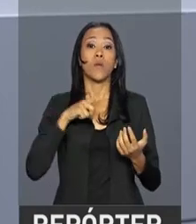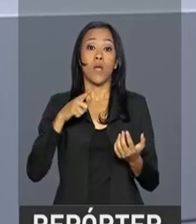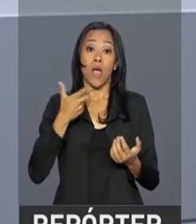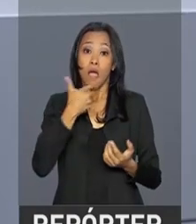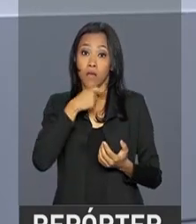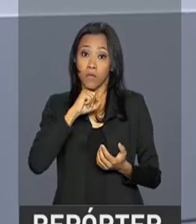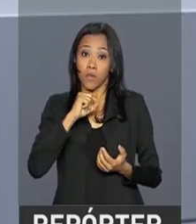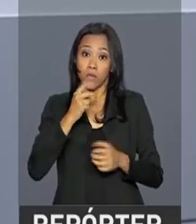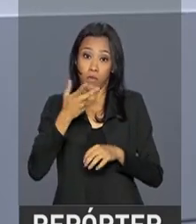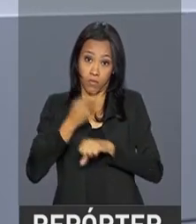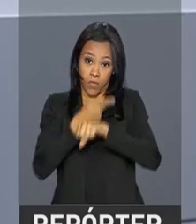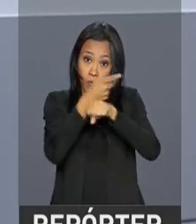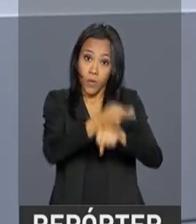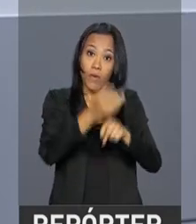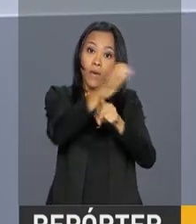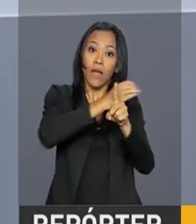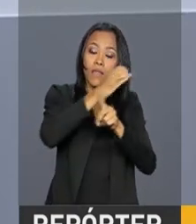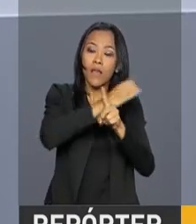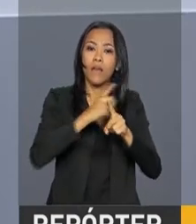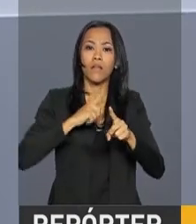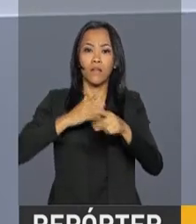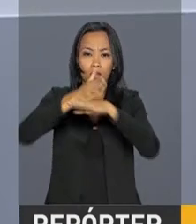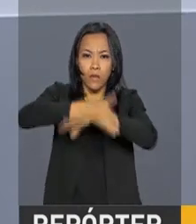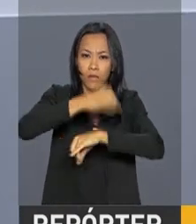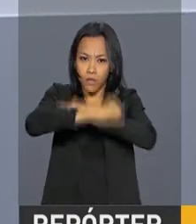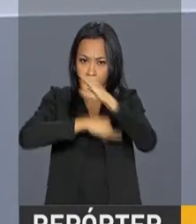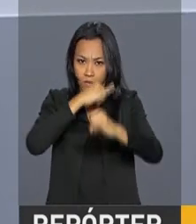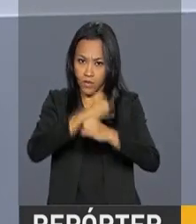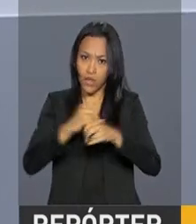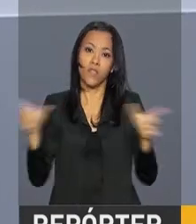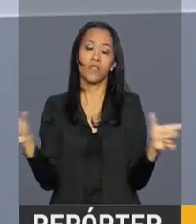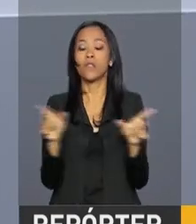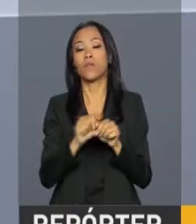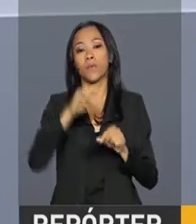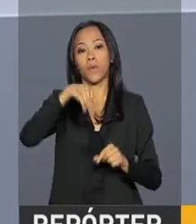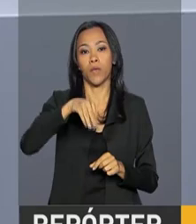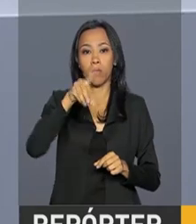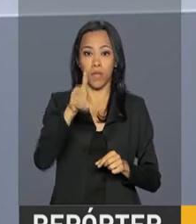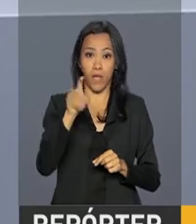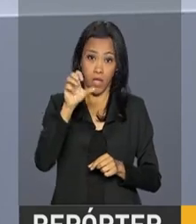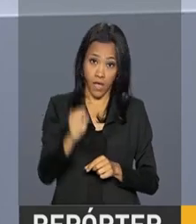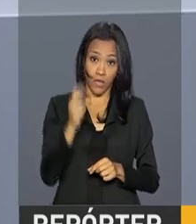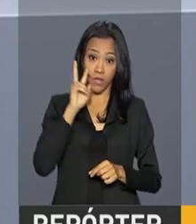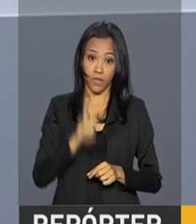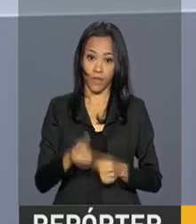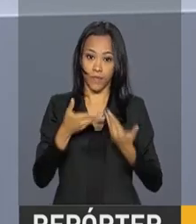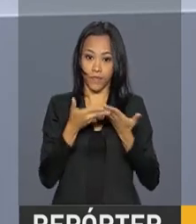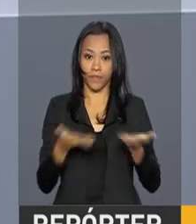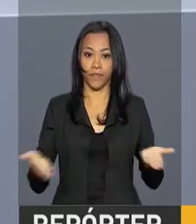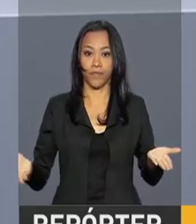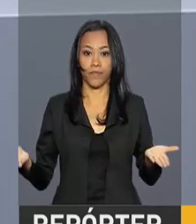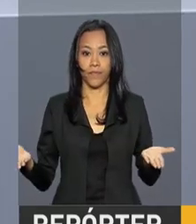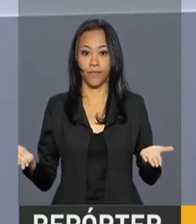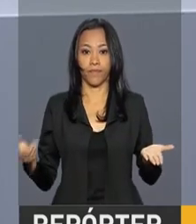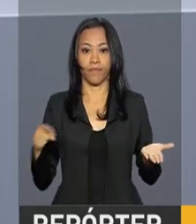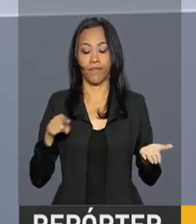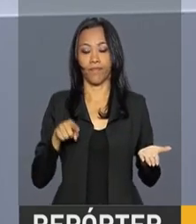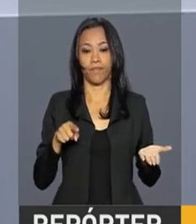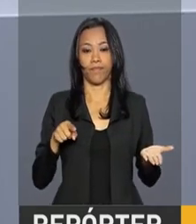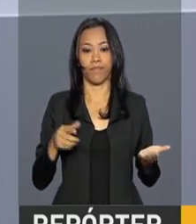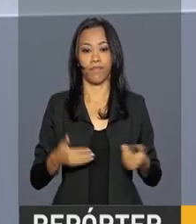beneficiários encontram o calendário no site do ministério do desenvolvimento social o endereço é www.twitter.com